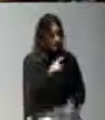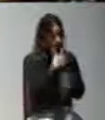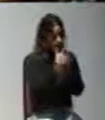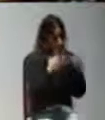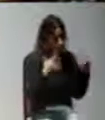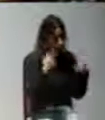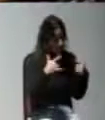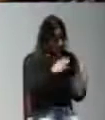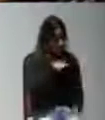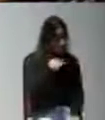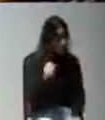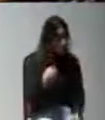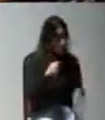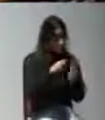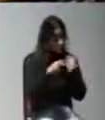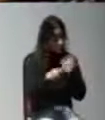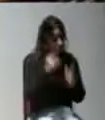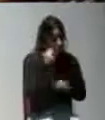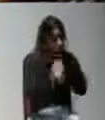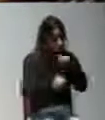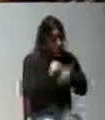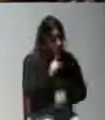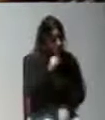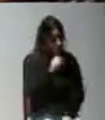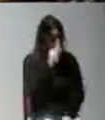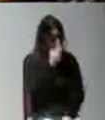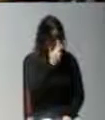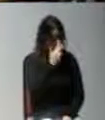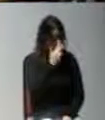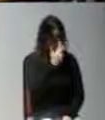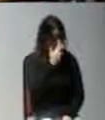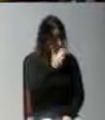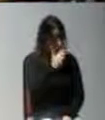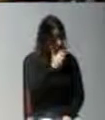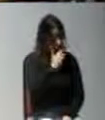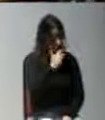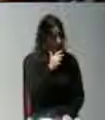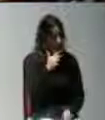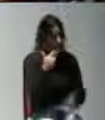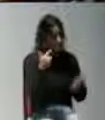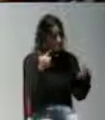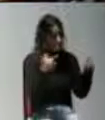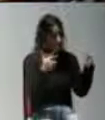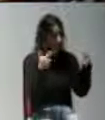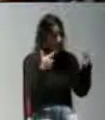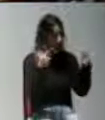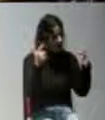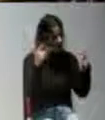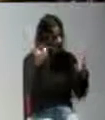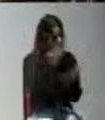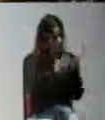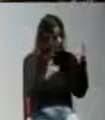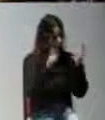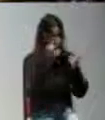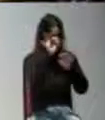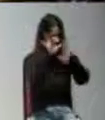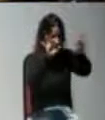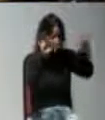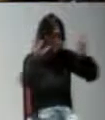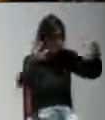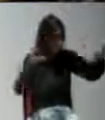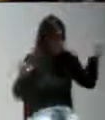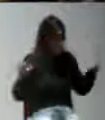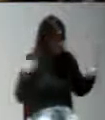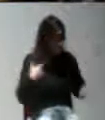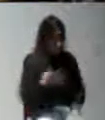Mortes são através de um eufemismo chamado balas. Isso quando mortas